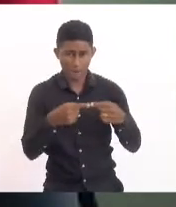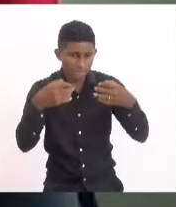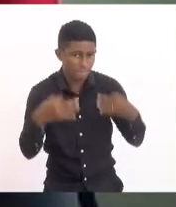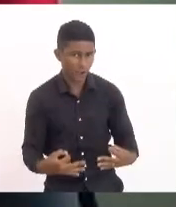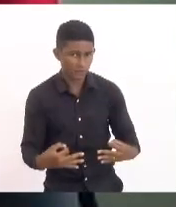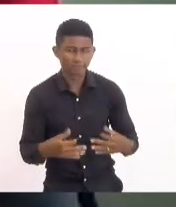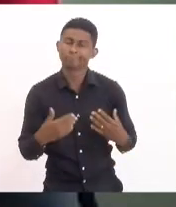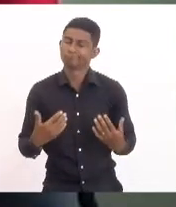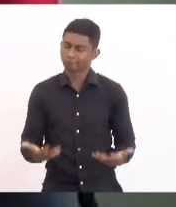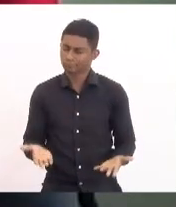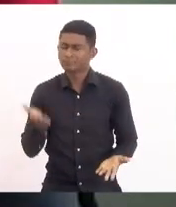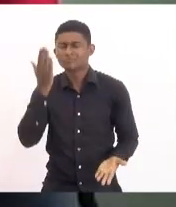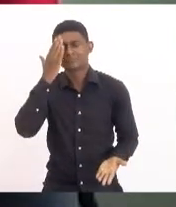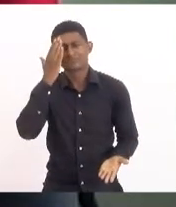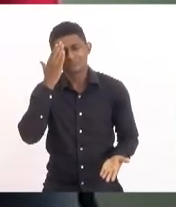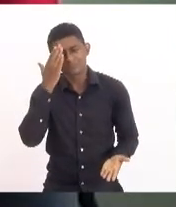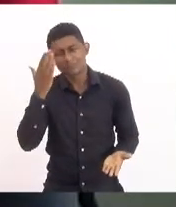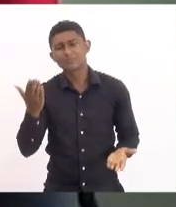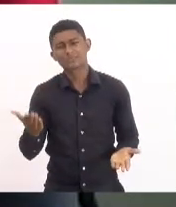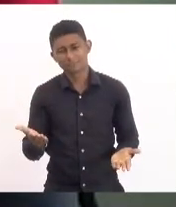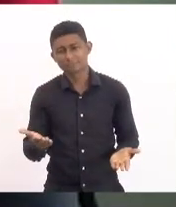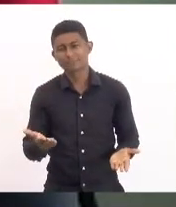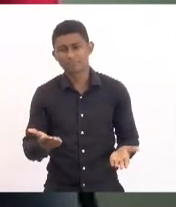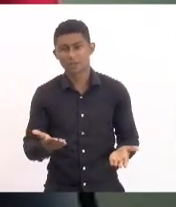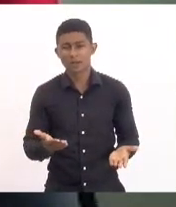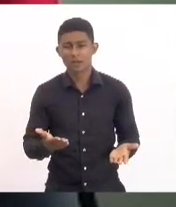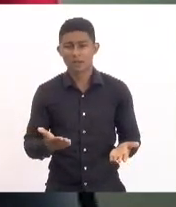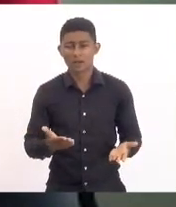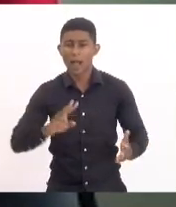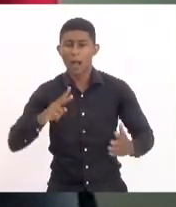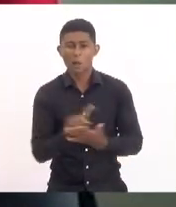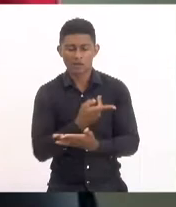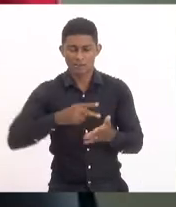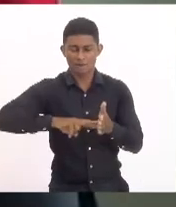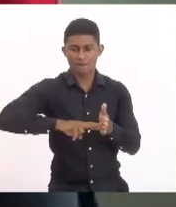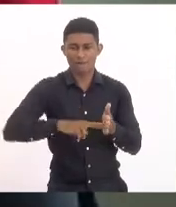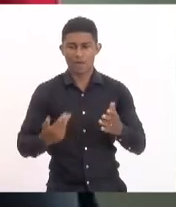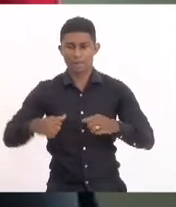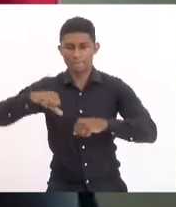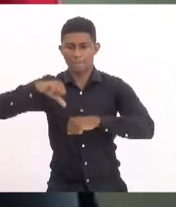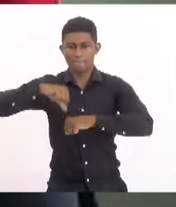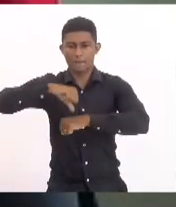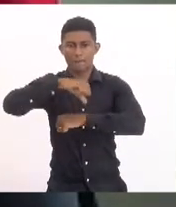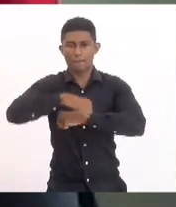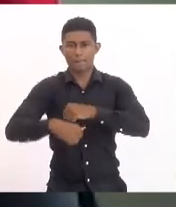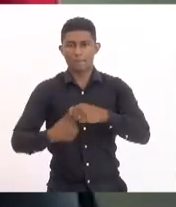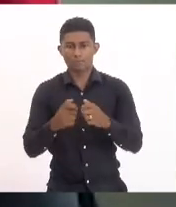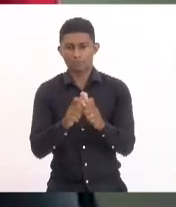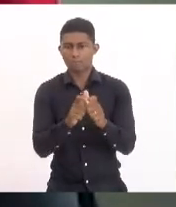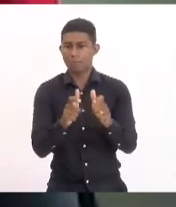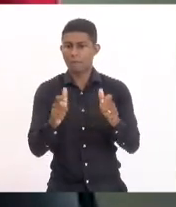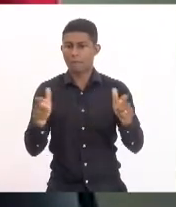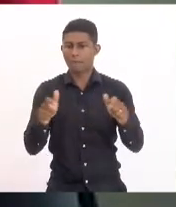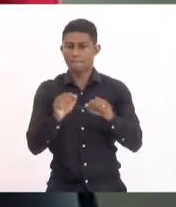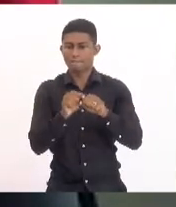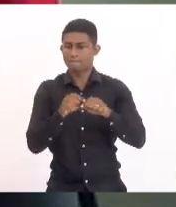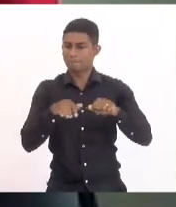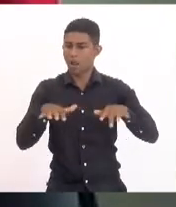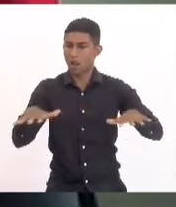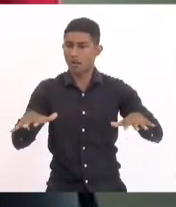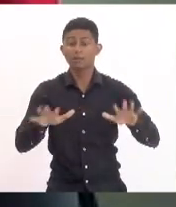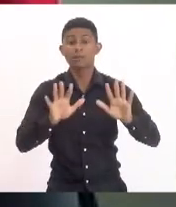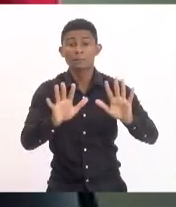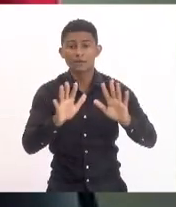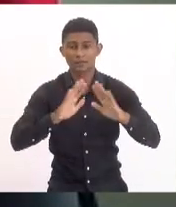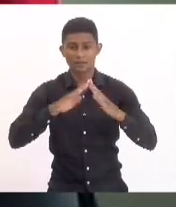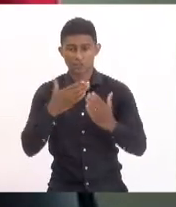mesmo entendendo do aumento da Omicron, tudo isso, mas é fato que as escolas públicas